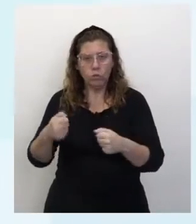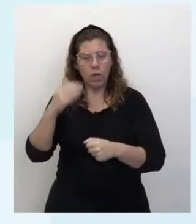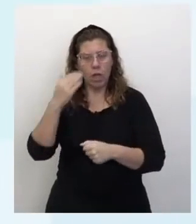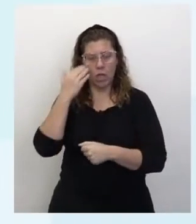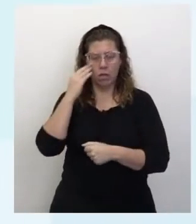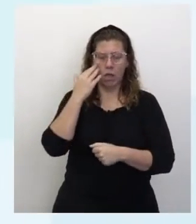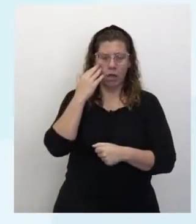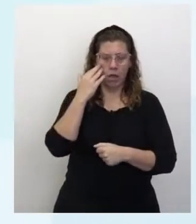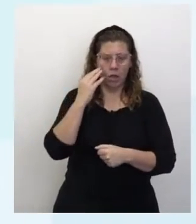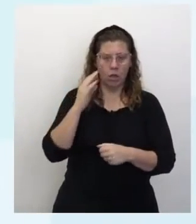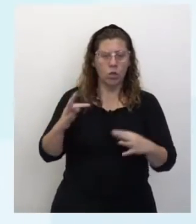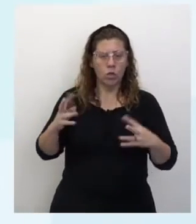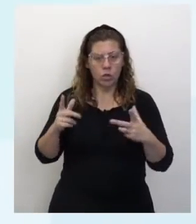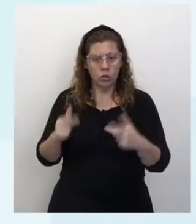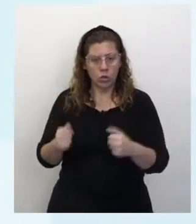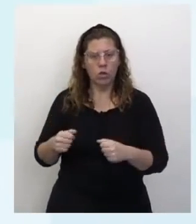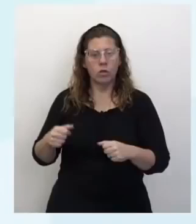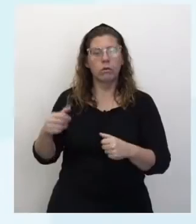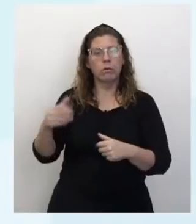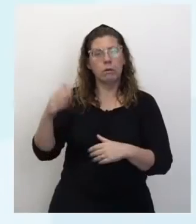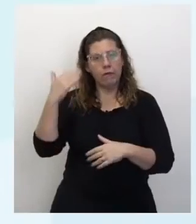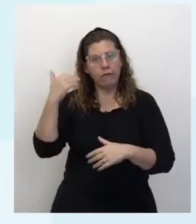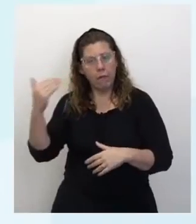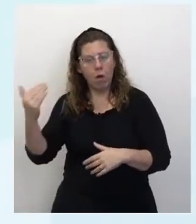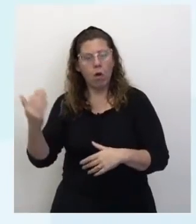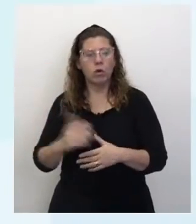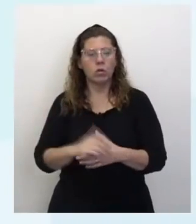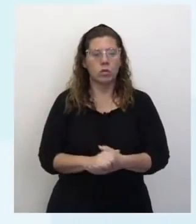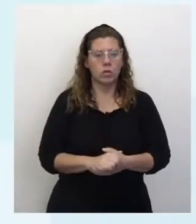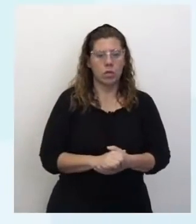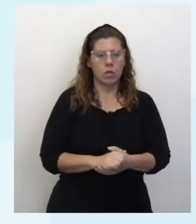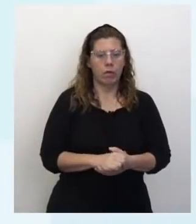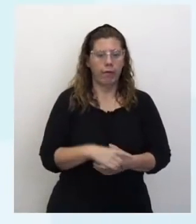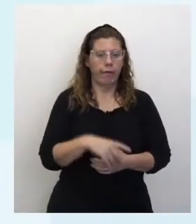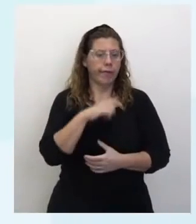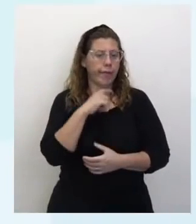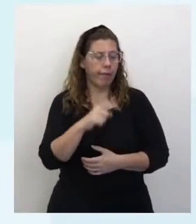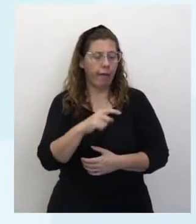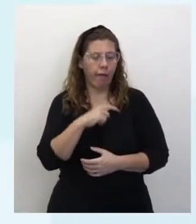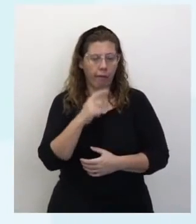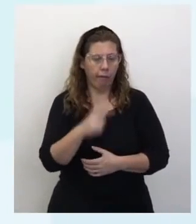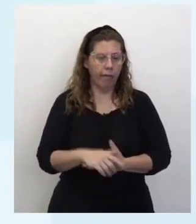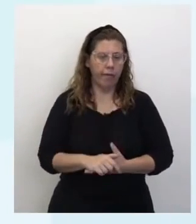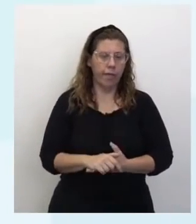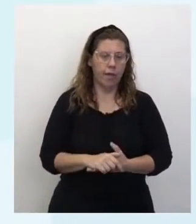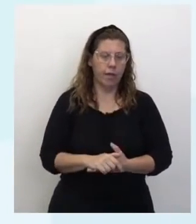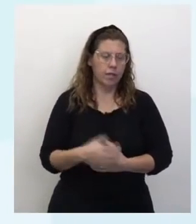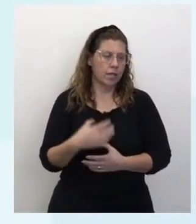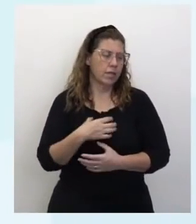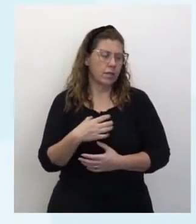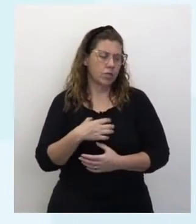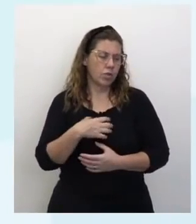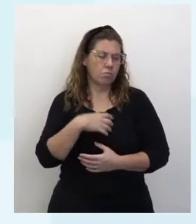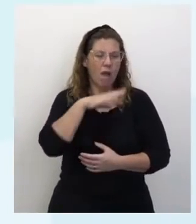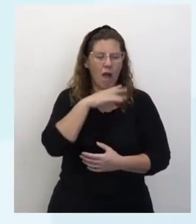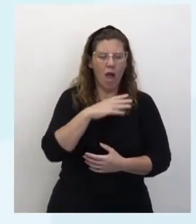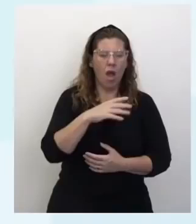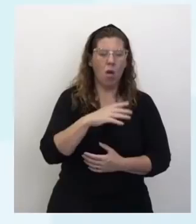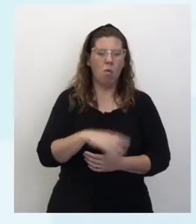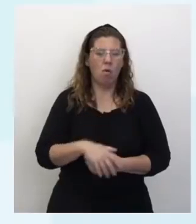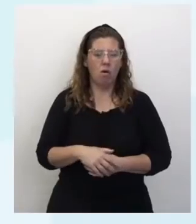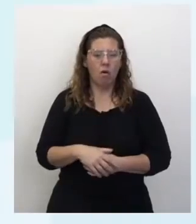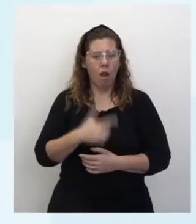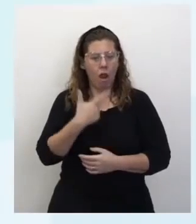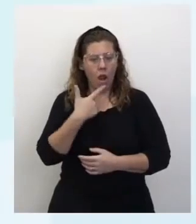pessoa deve ser famosa. Ninguém deveria ou deve ficar ofendido. A língua